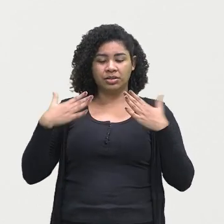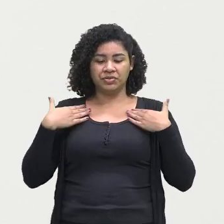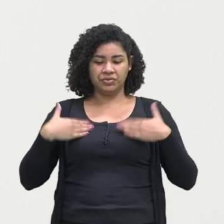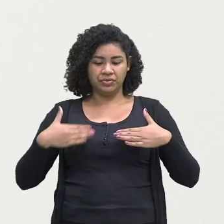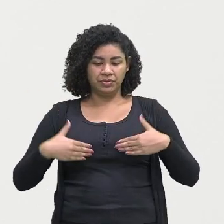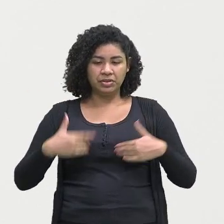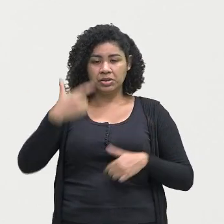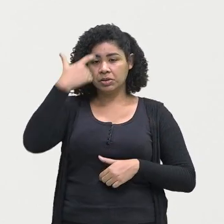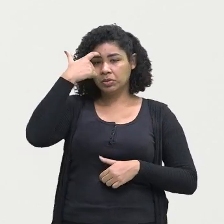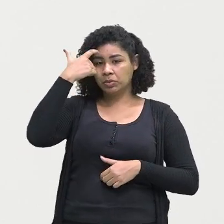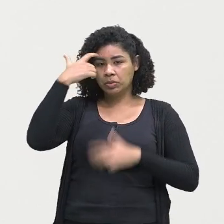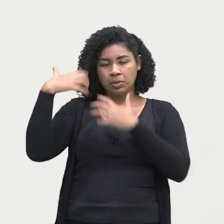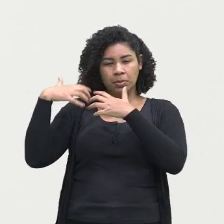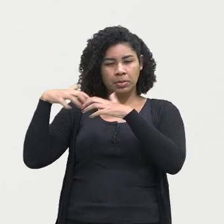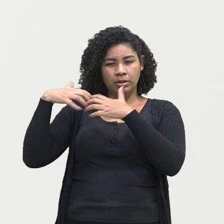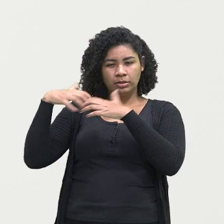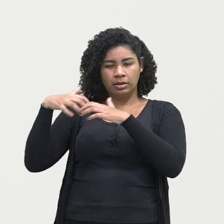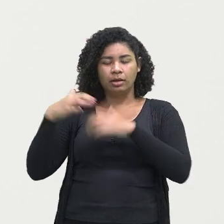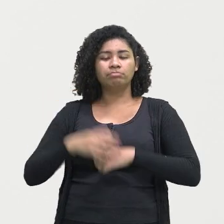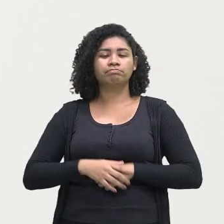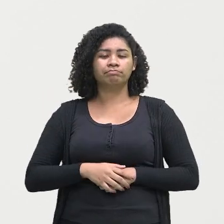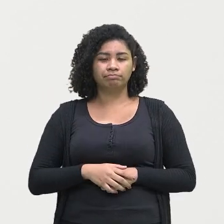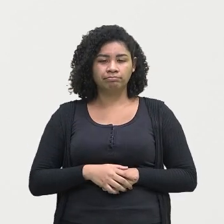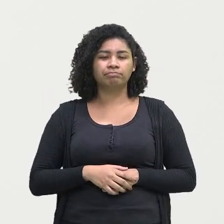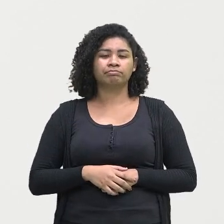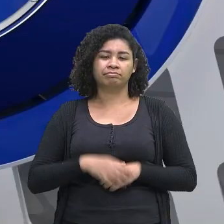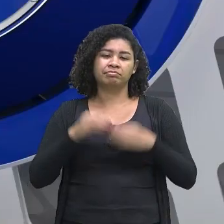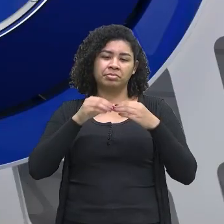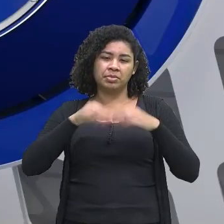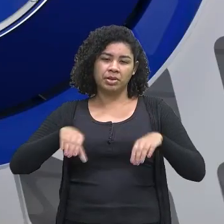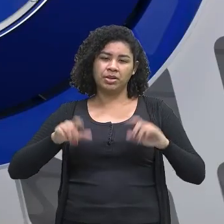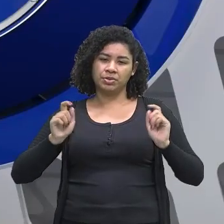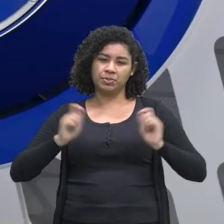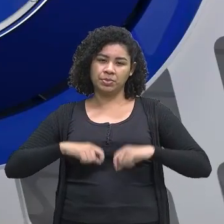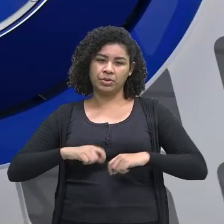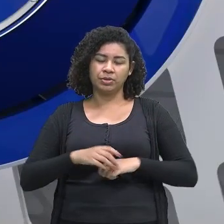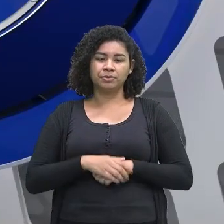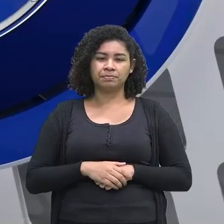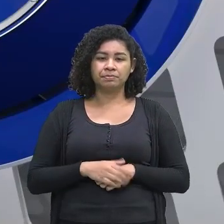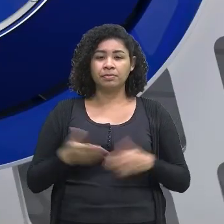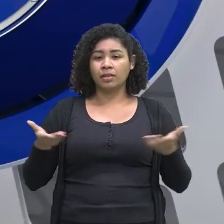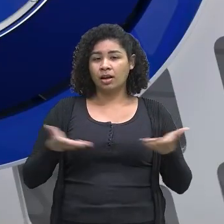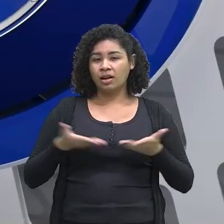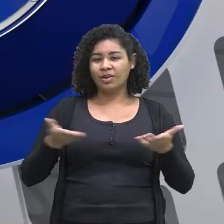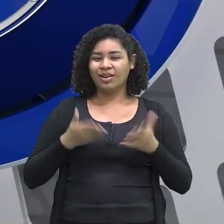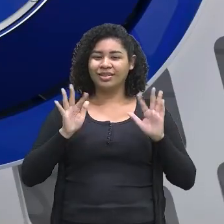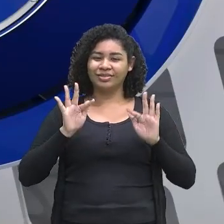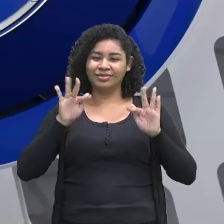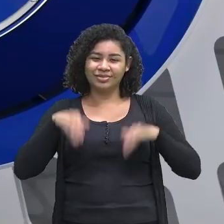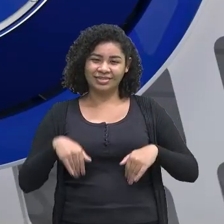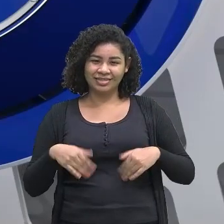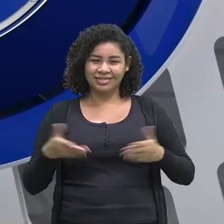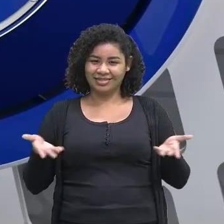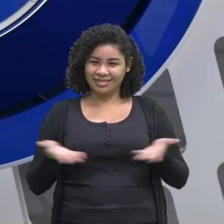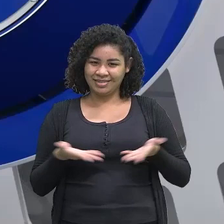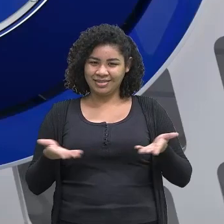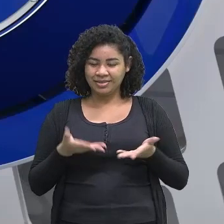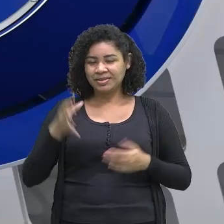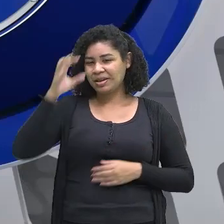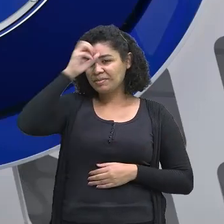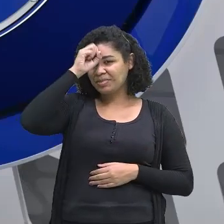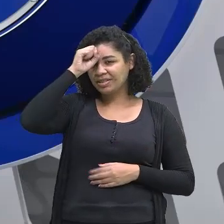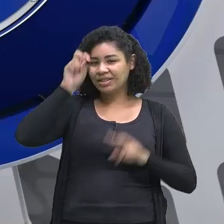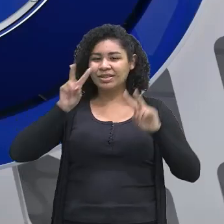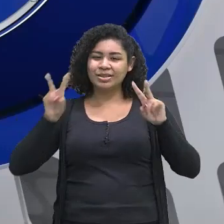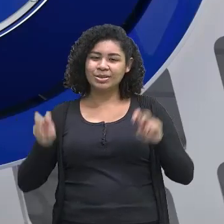mentais, ok? Que são atingidos. Então, nós ficamos por aqui, aprendemos mais sobre os Kenny, sobre essa